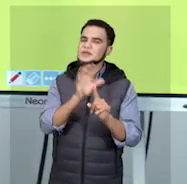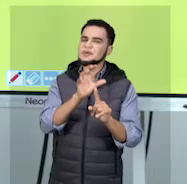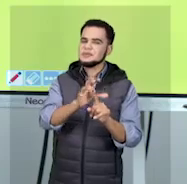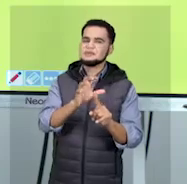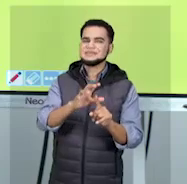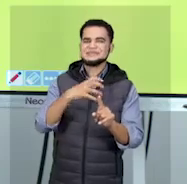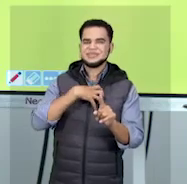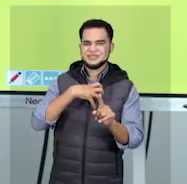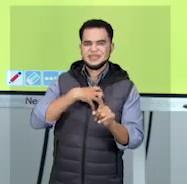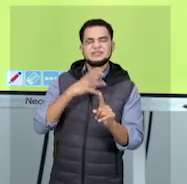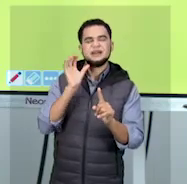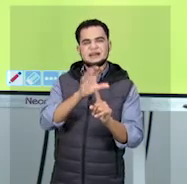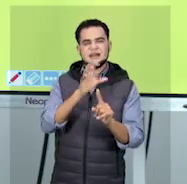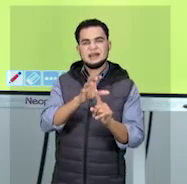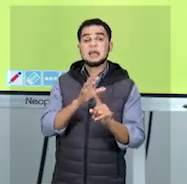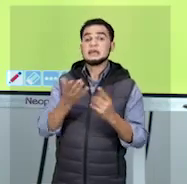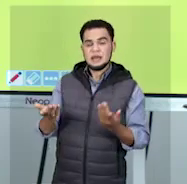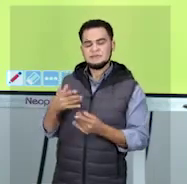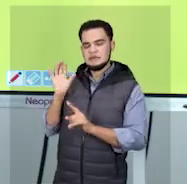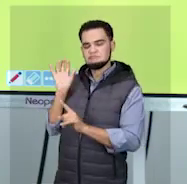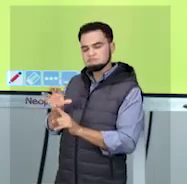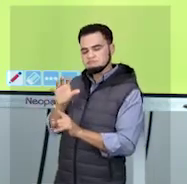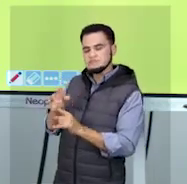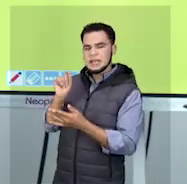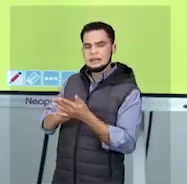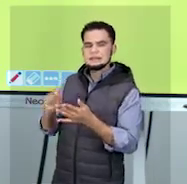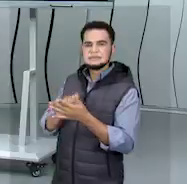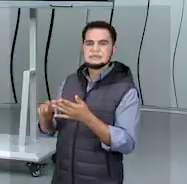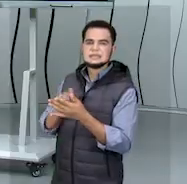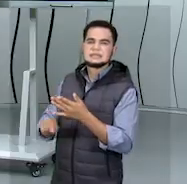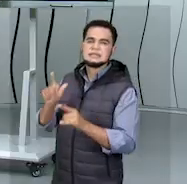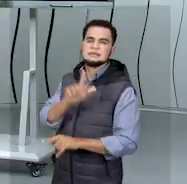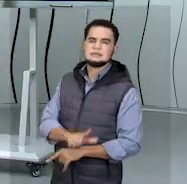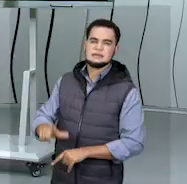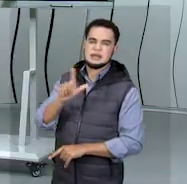que influencia na escrita literária do naturalismo.